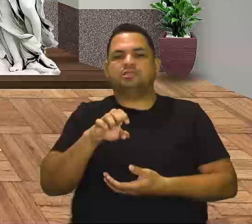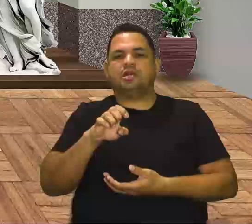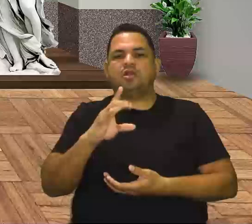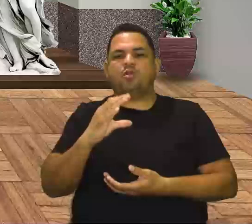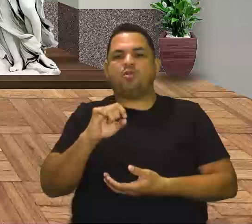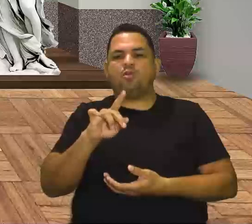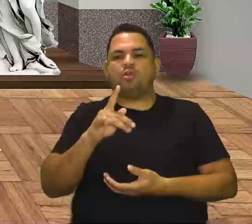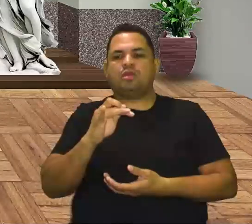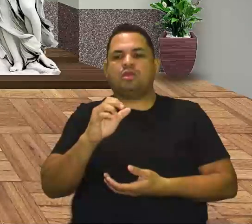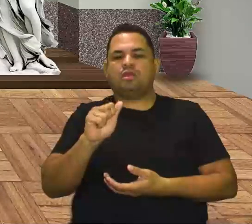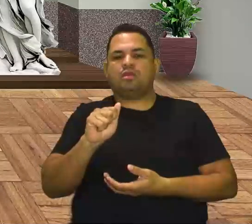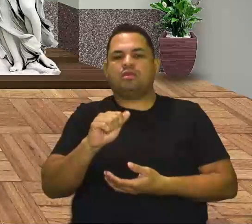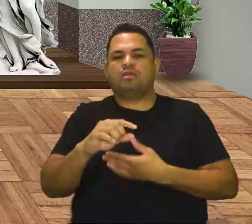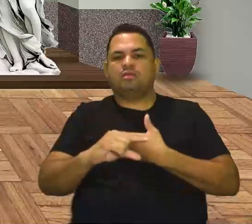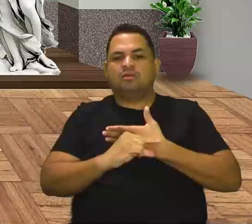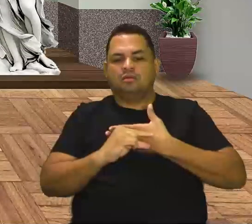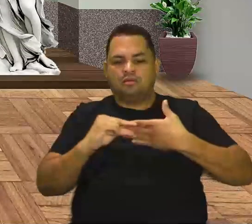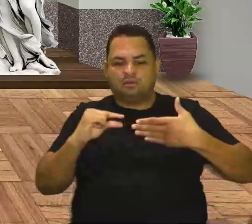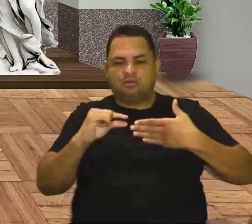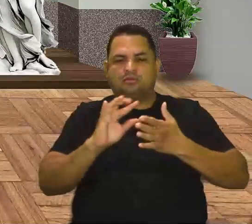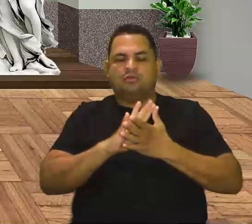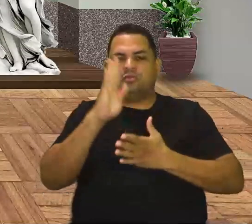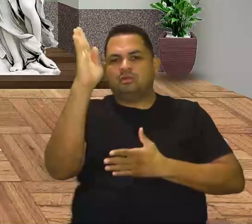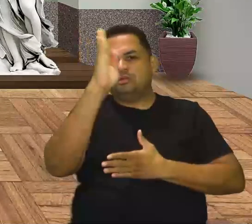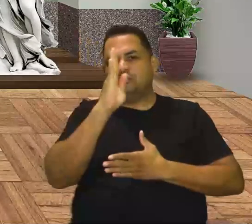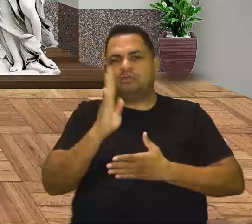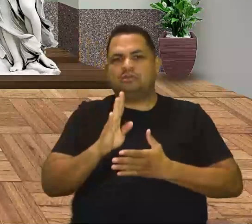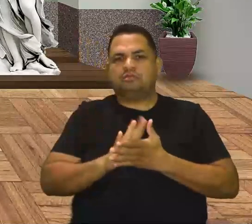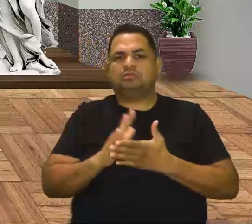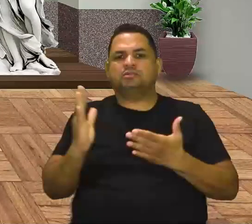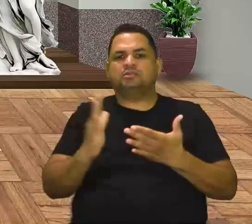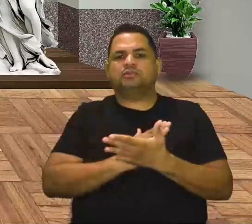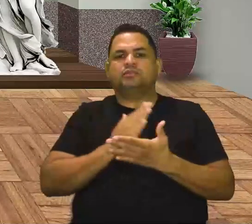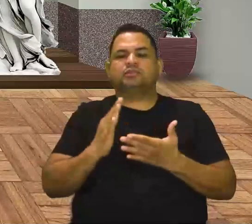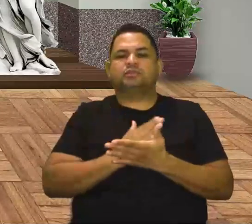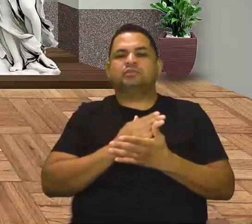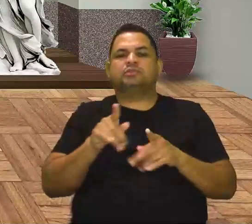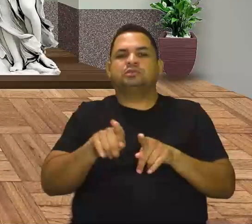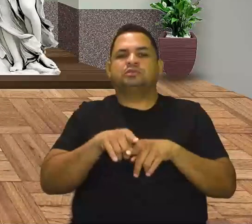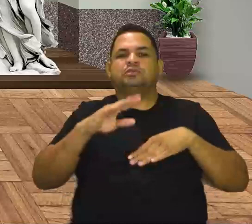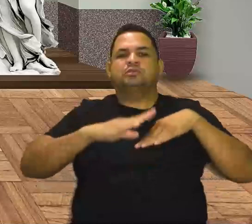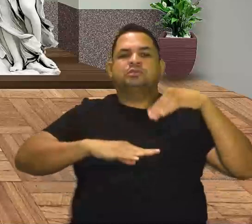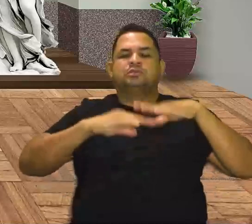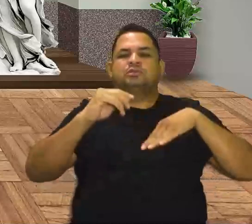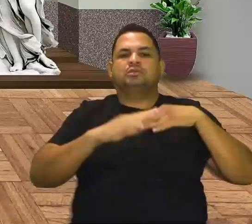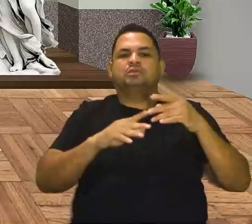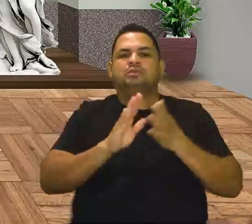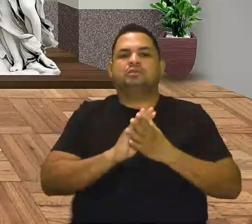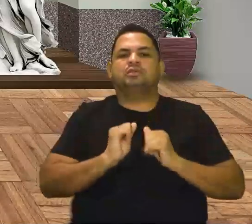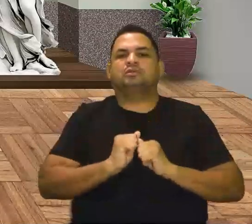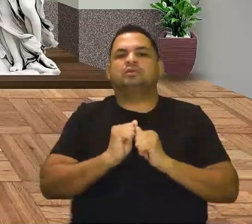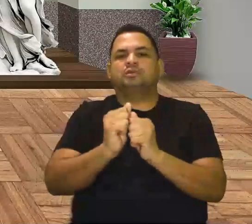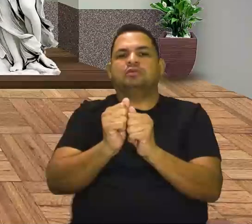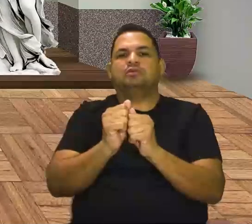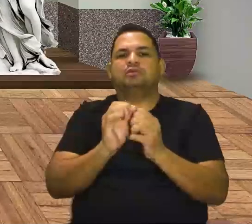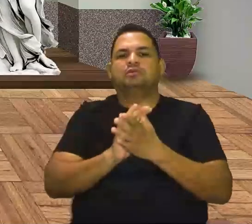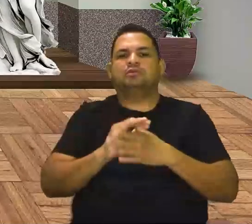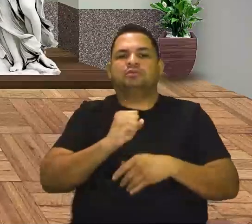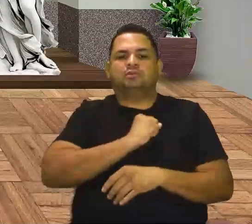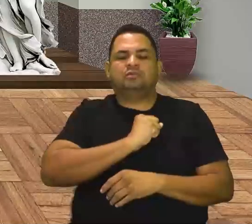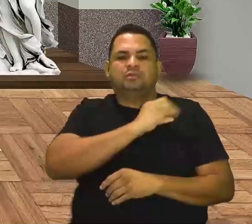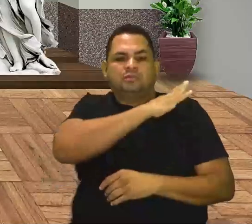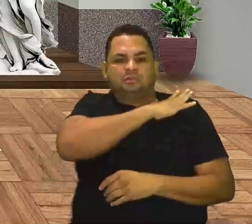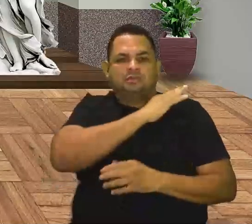da Cunha, escritor brasileiro, jornalista, ele vai acompanhar o exército